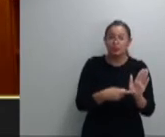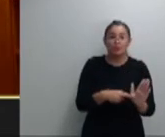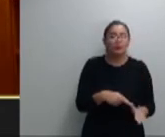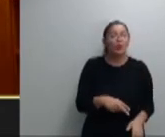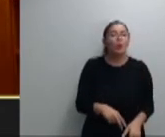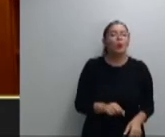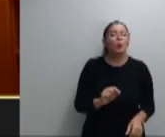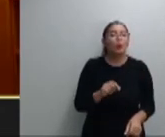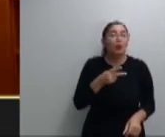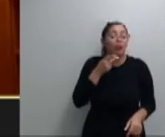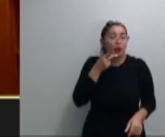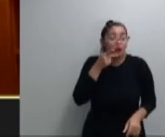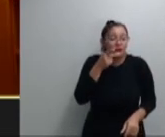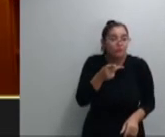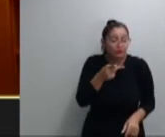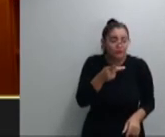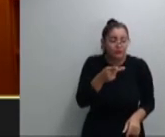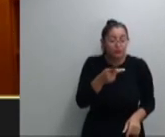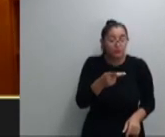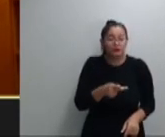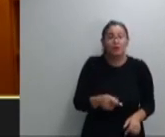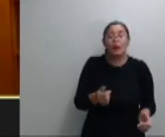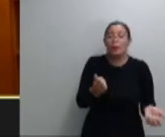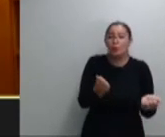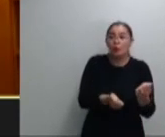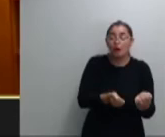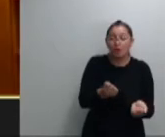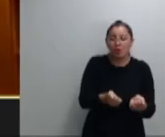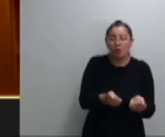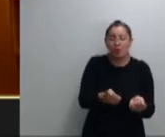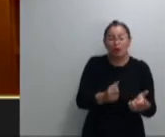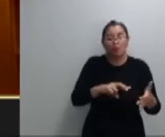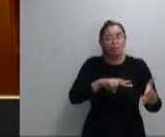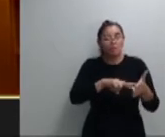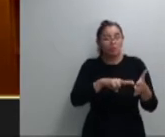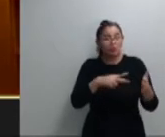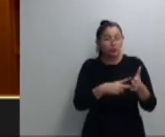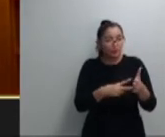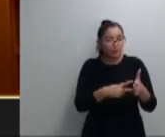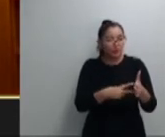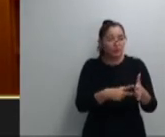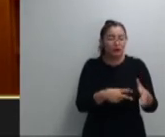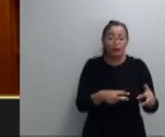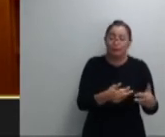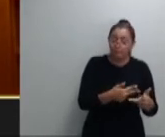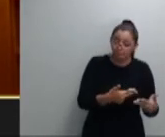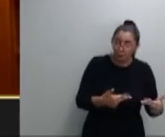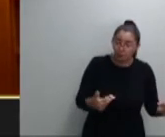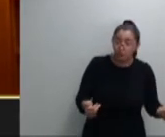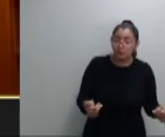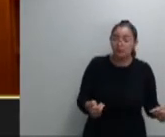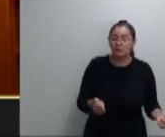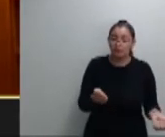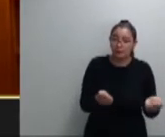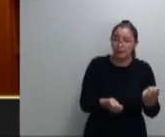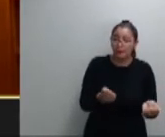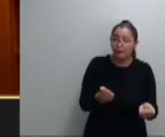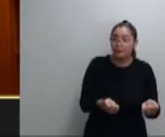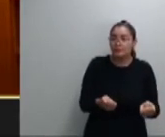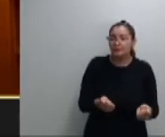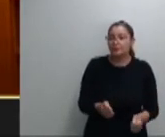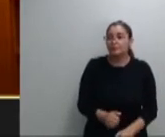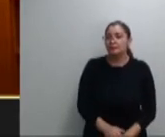espécie de máquinas. Também na própria Agência Nacional de Transportes Terrestres. Em relação à legislação do IPI, não é